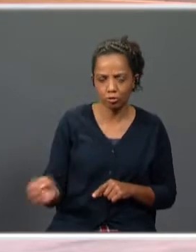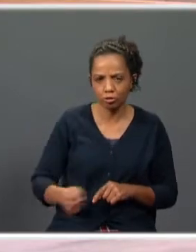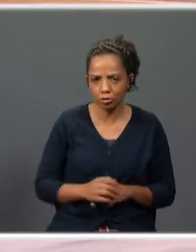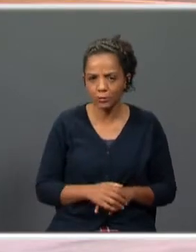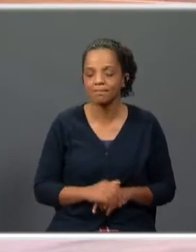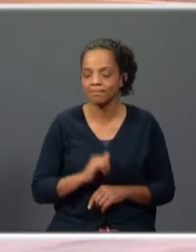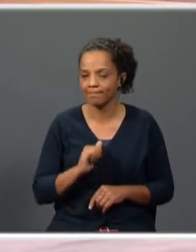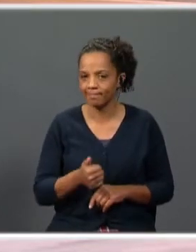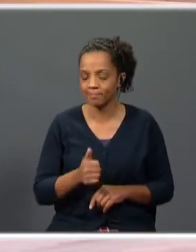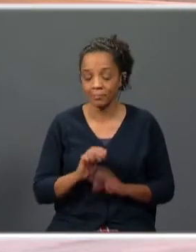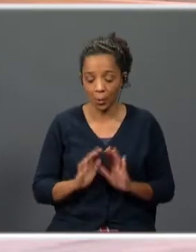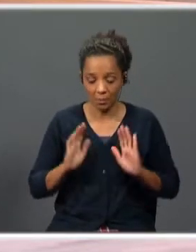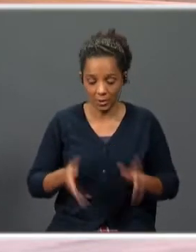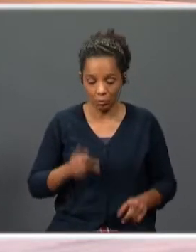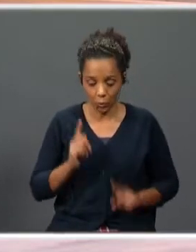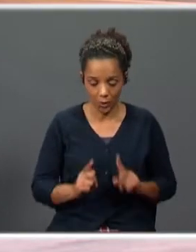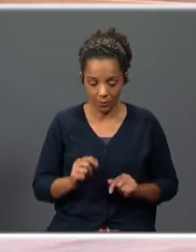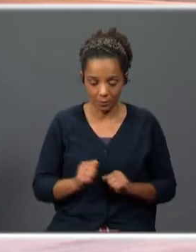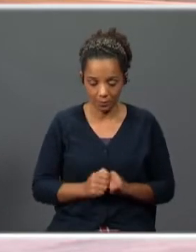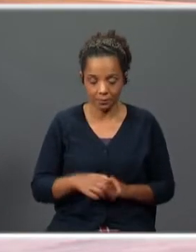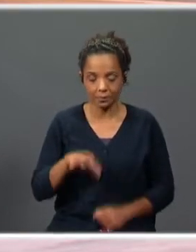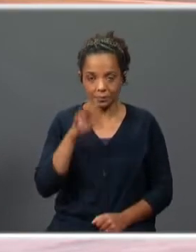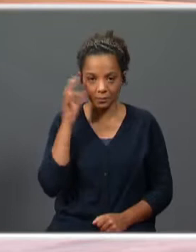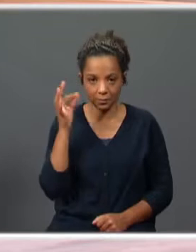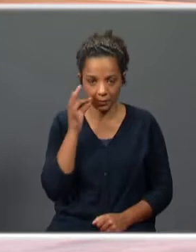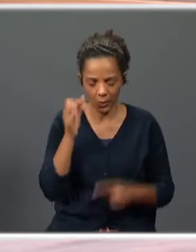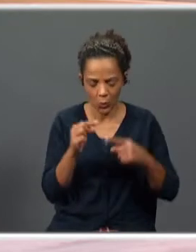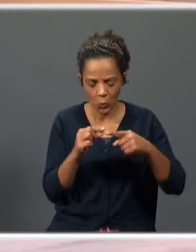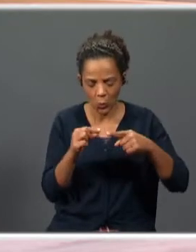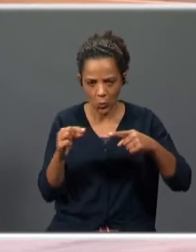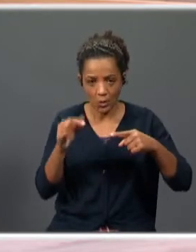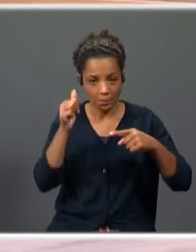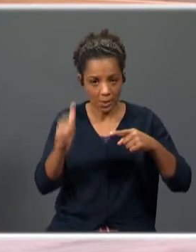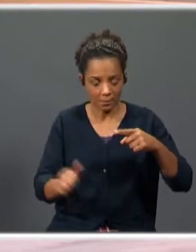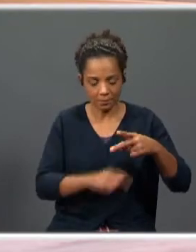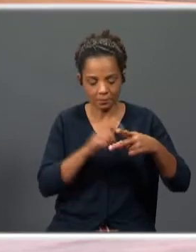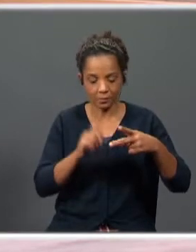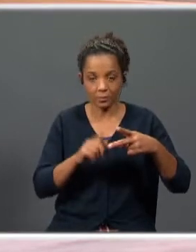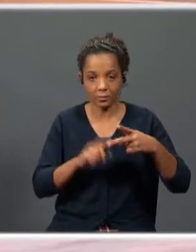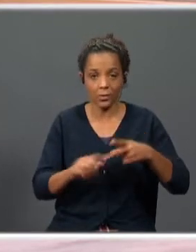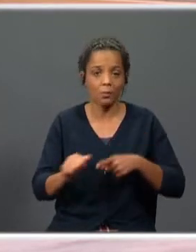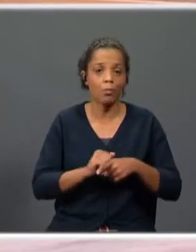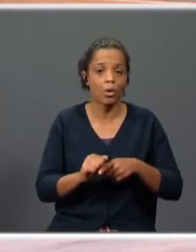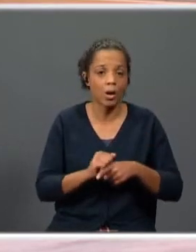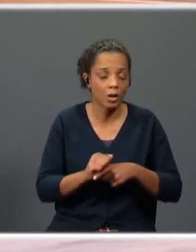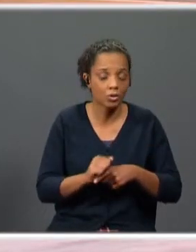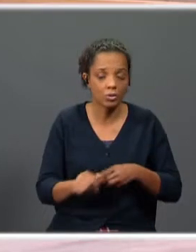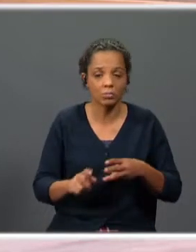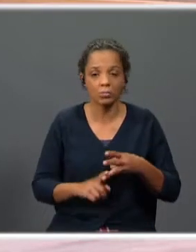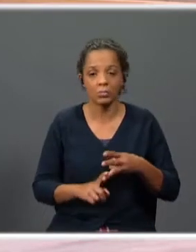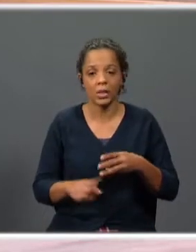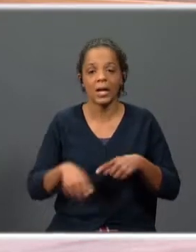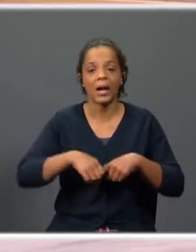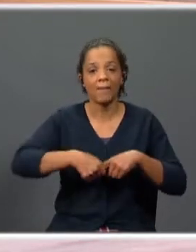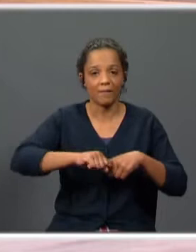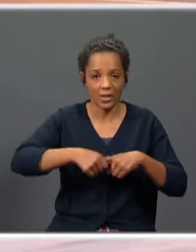Correto, muito bem. E então precisamos do nosso lápis muito bem afiado, precisamos da nossa borracha, da nossa